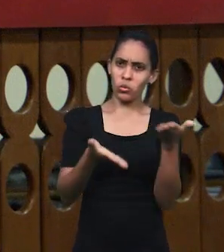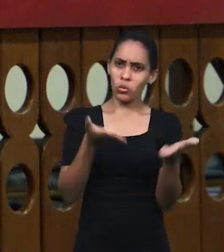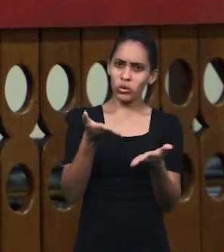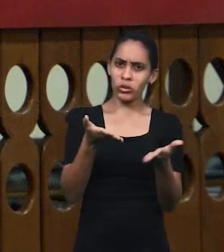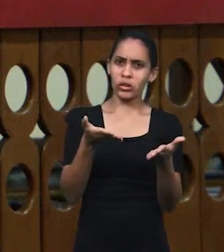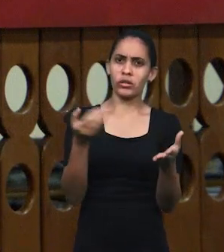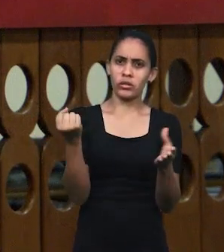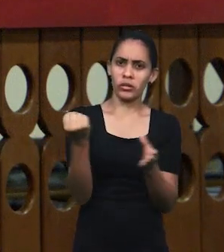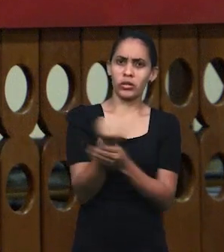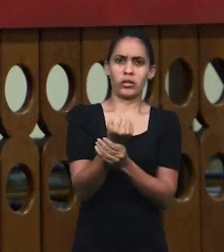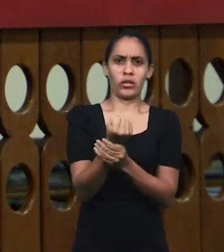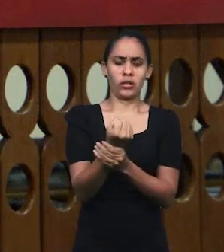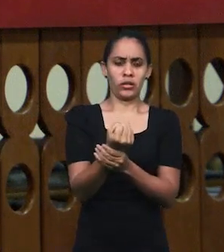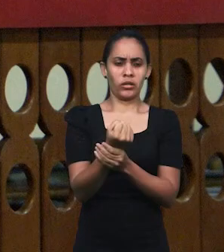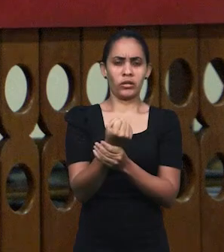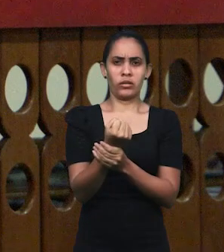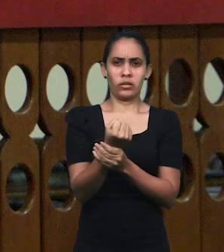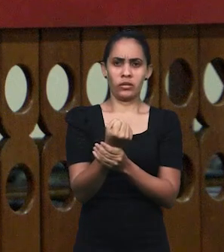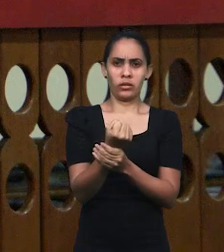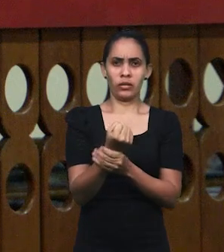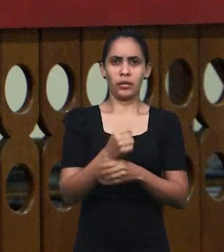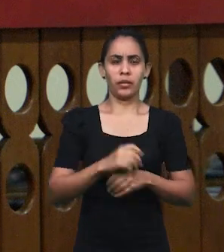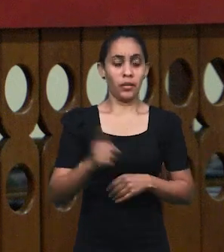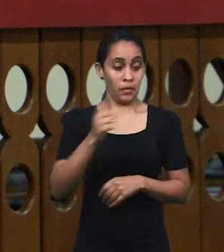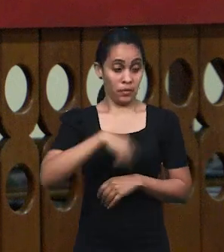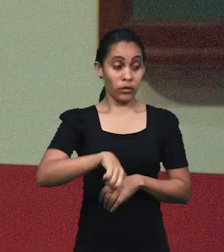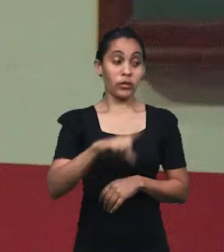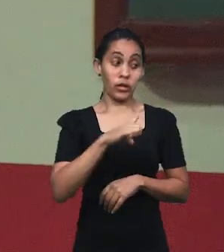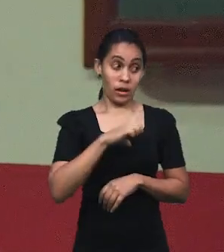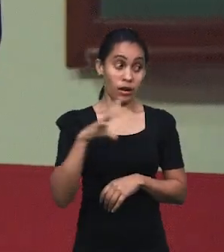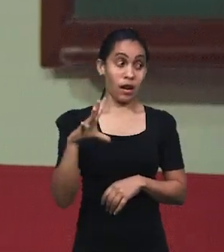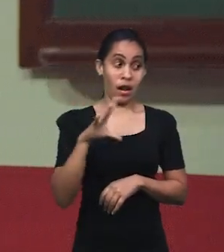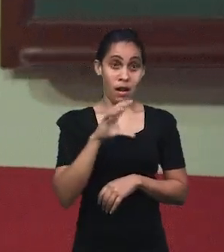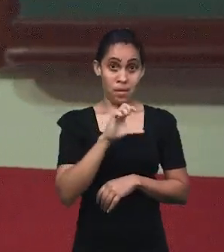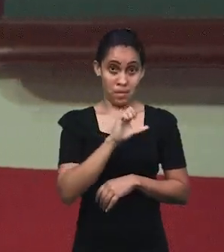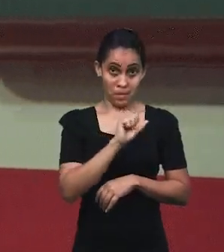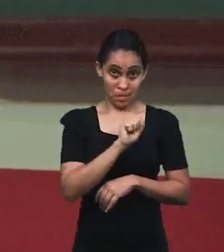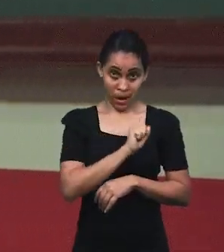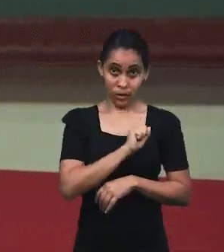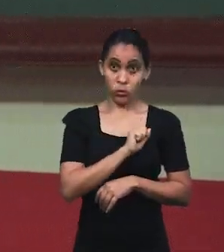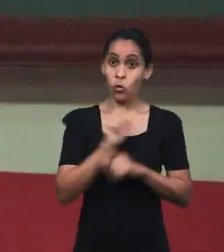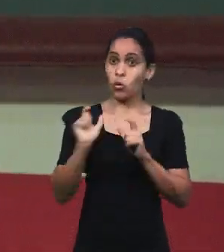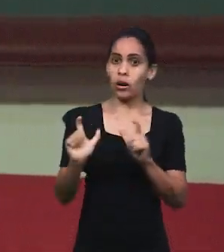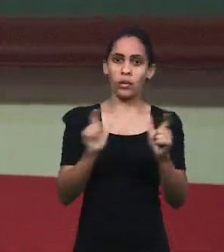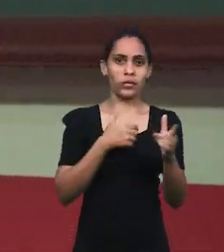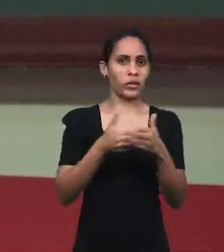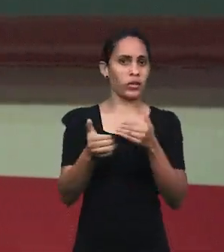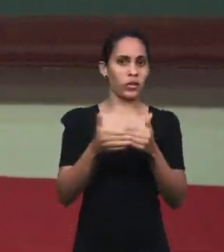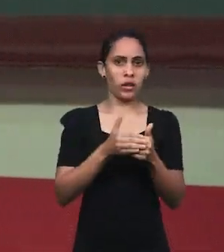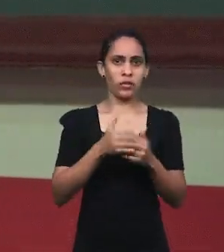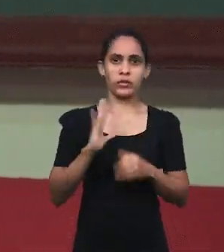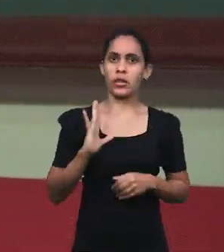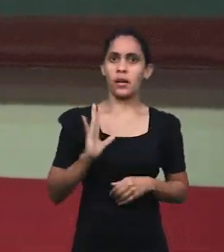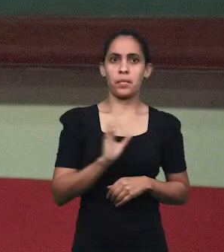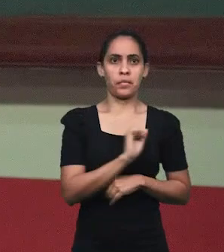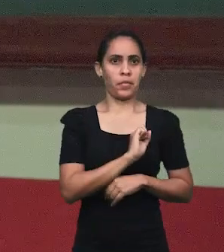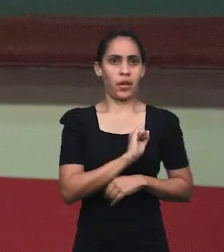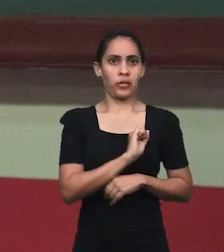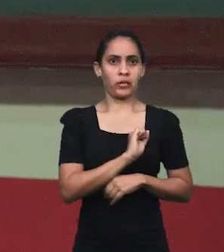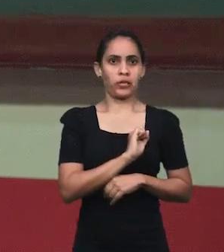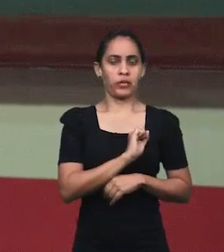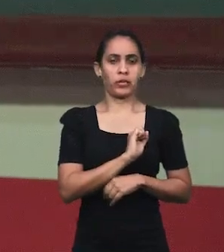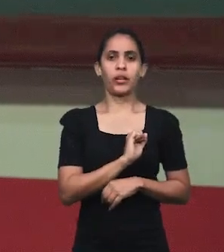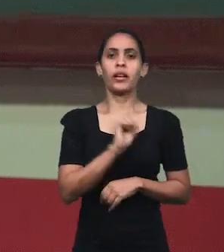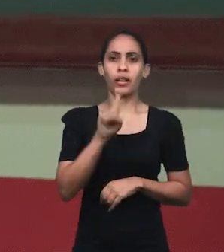Proteja a vossa nação, proteja aqueles que pertencem à nação, e vocês serão amados pelo povo, onde vocês estiverem. E outra coisa